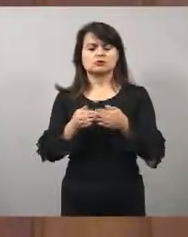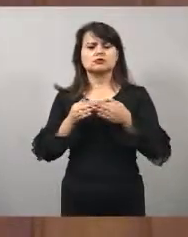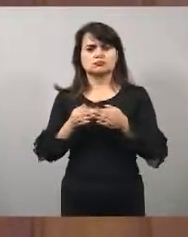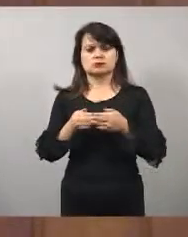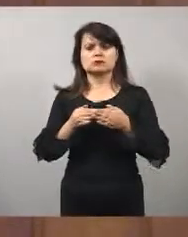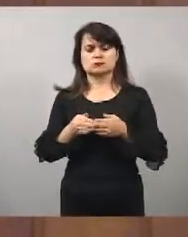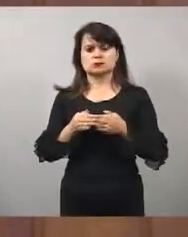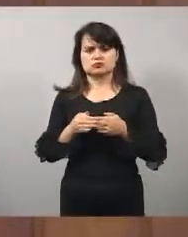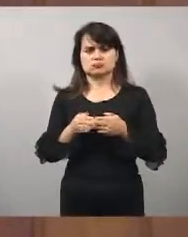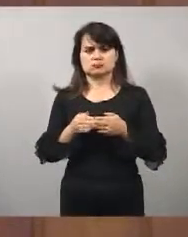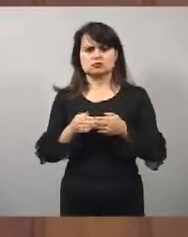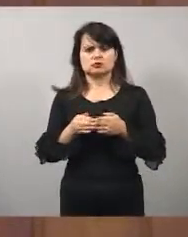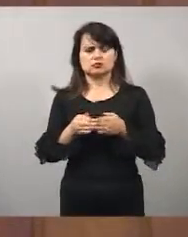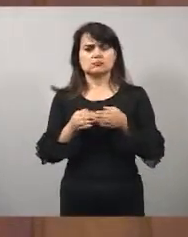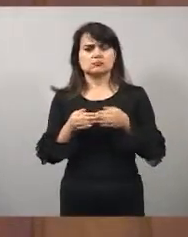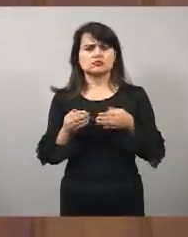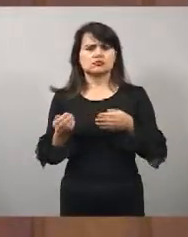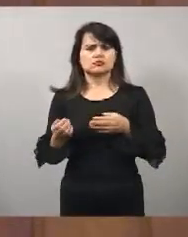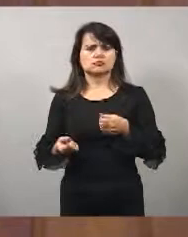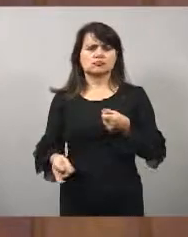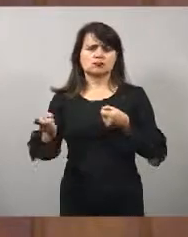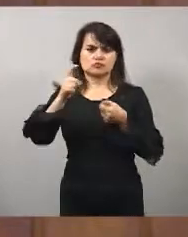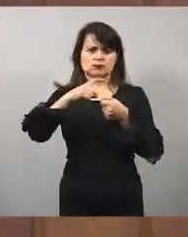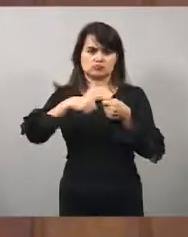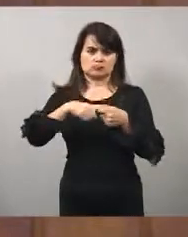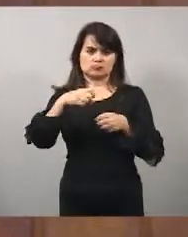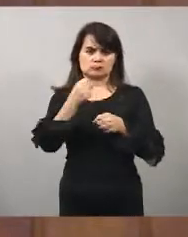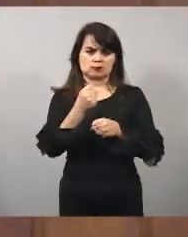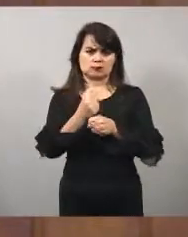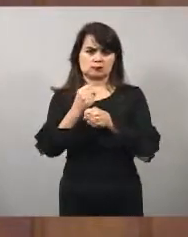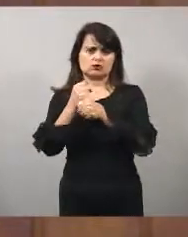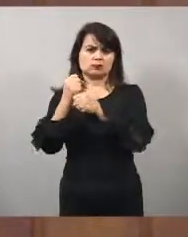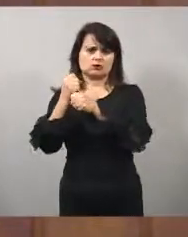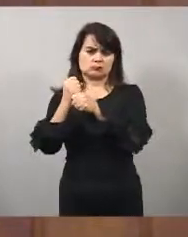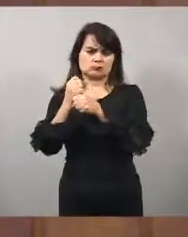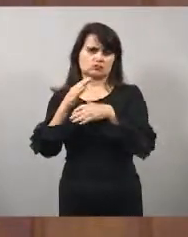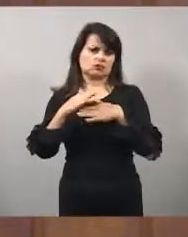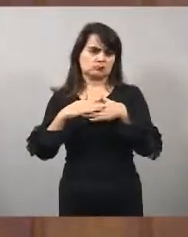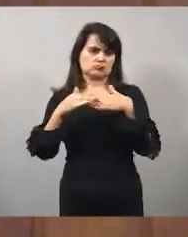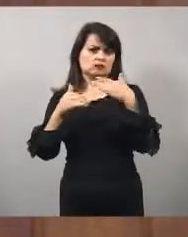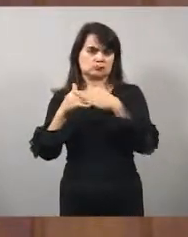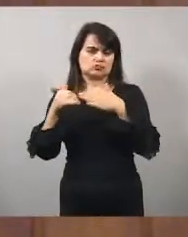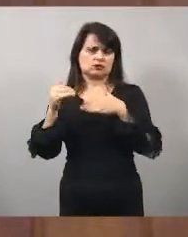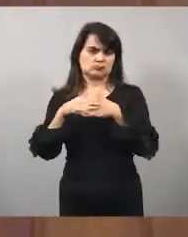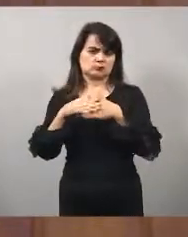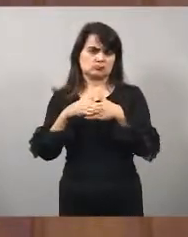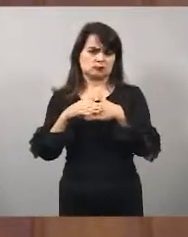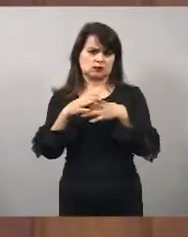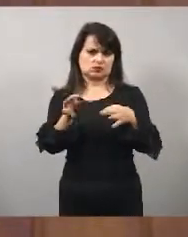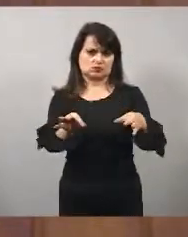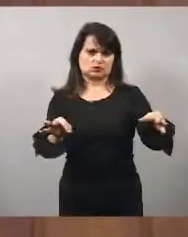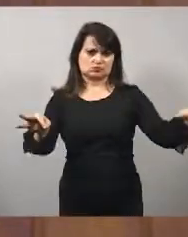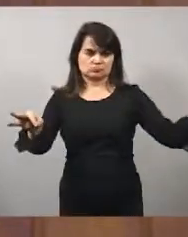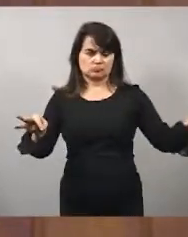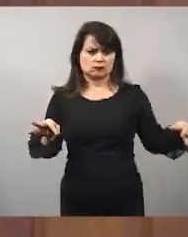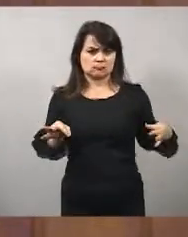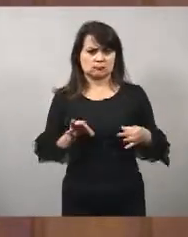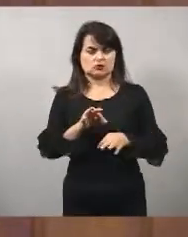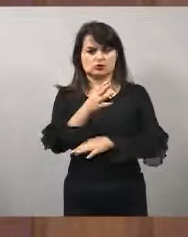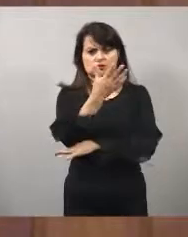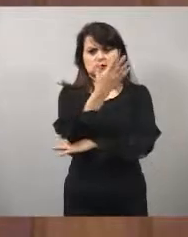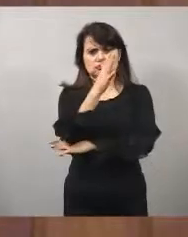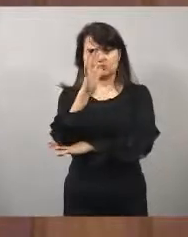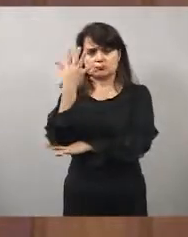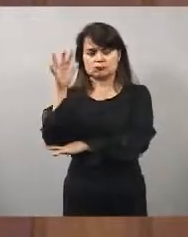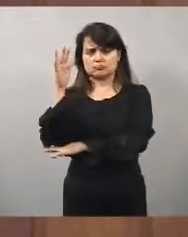daria a retomada dessa obra, que se faz de muita importância para os moradores daquele local, e o